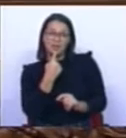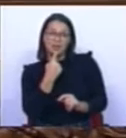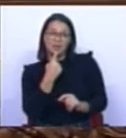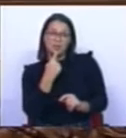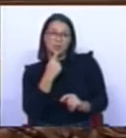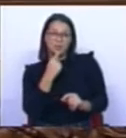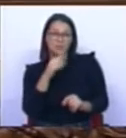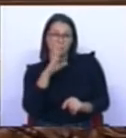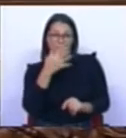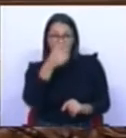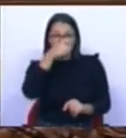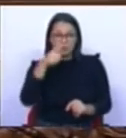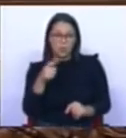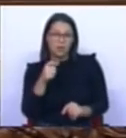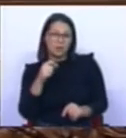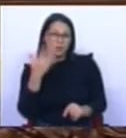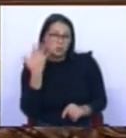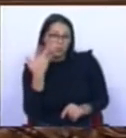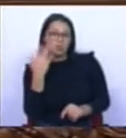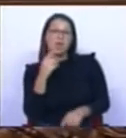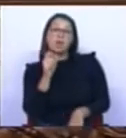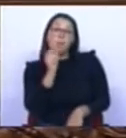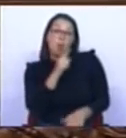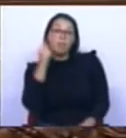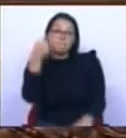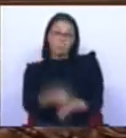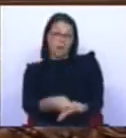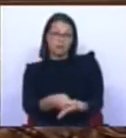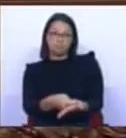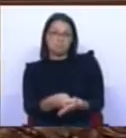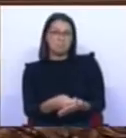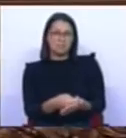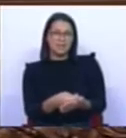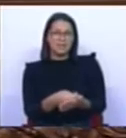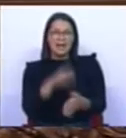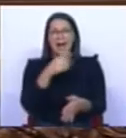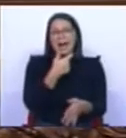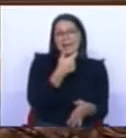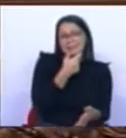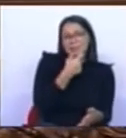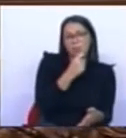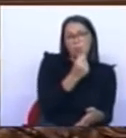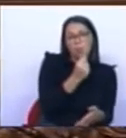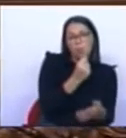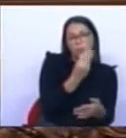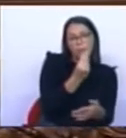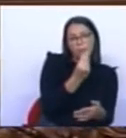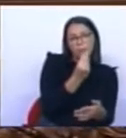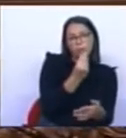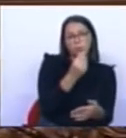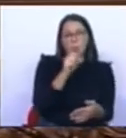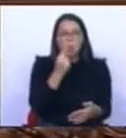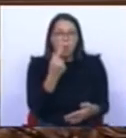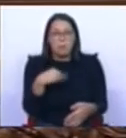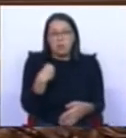do poluidor-pagador. Quem pode, paga. E nem se preocupa se tem de pagar muito ou pouco. Na Torre Bela